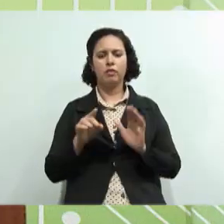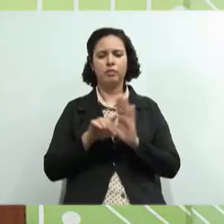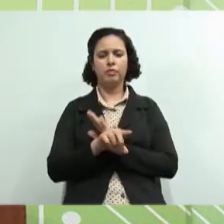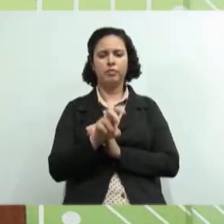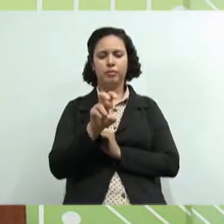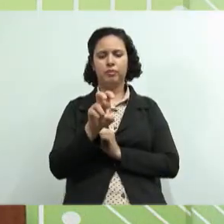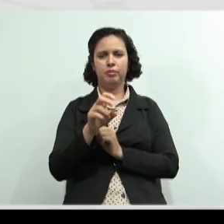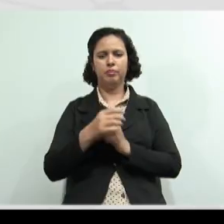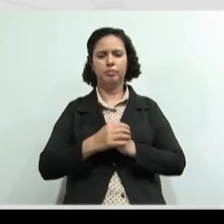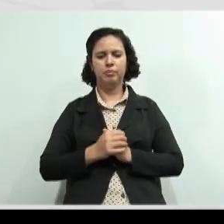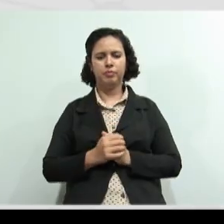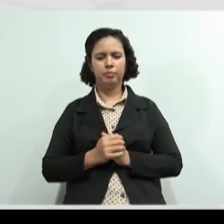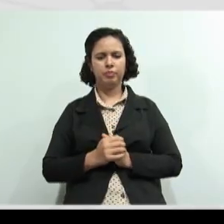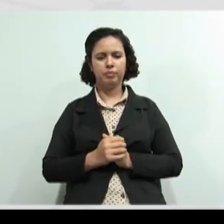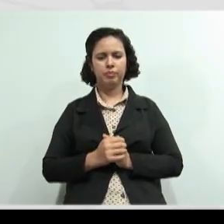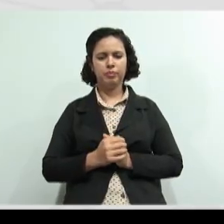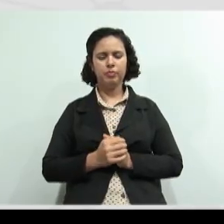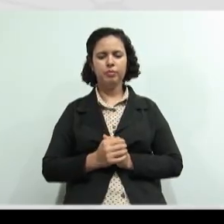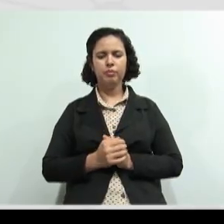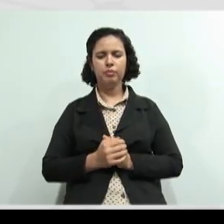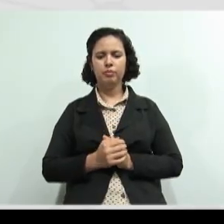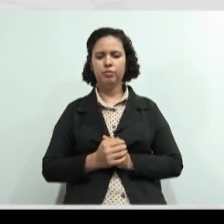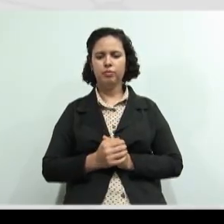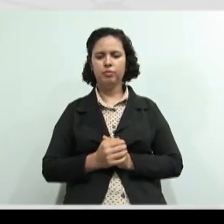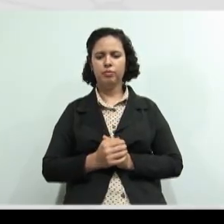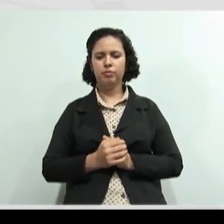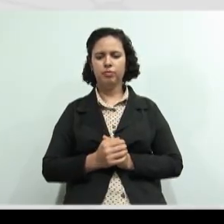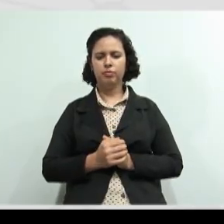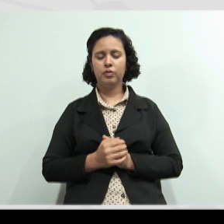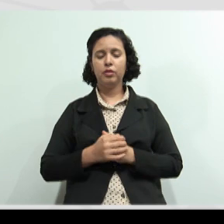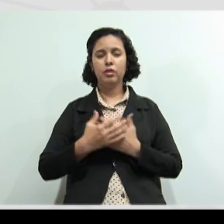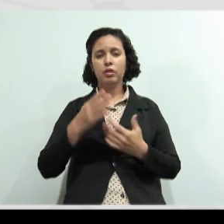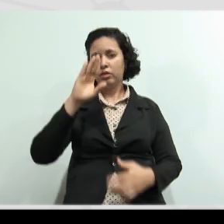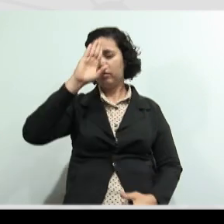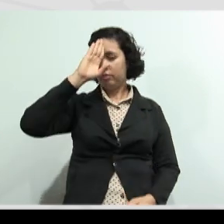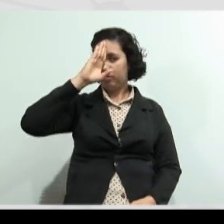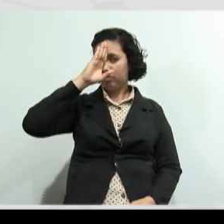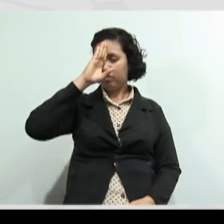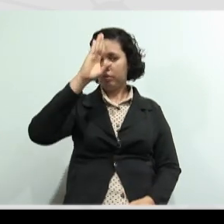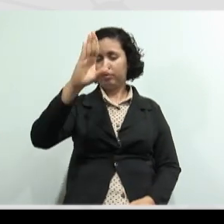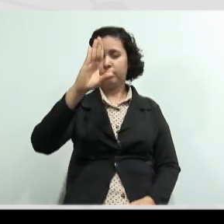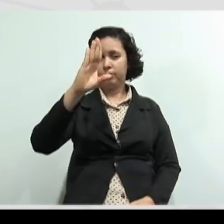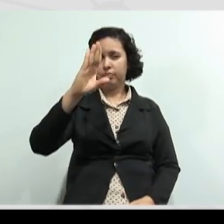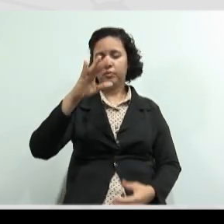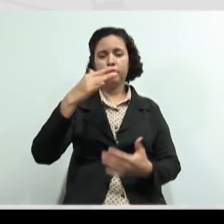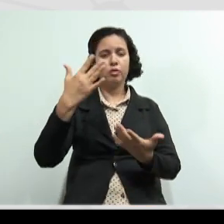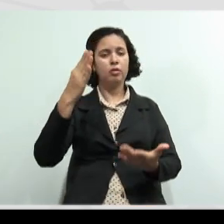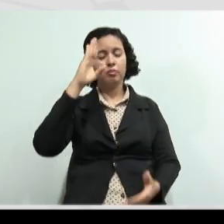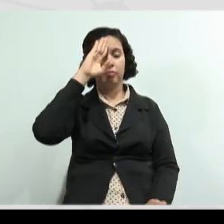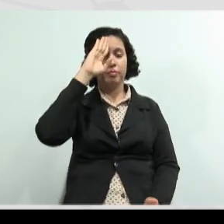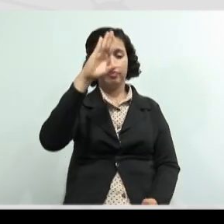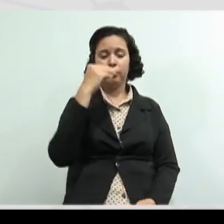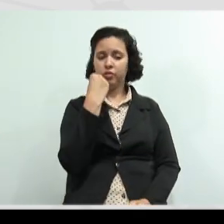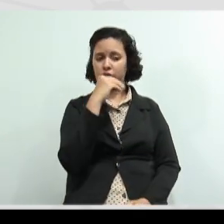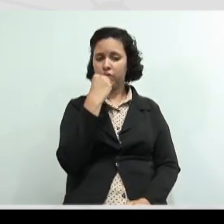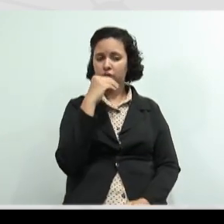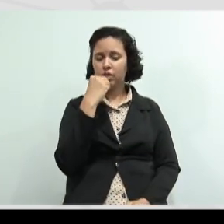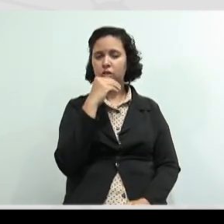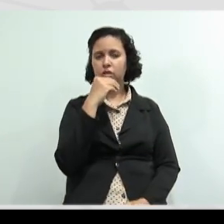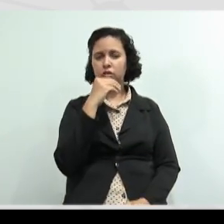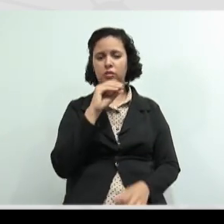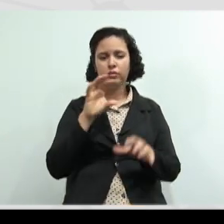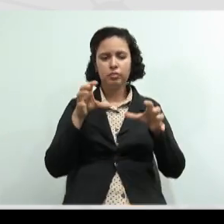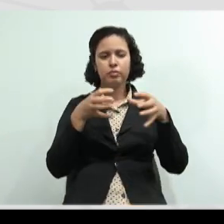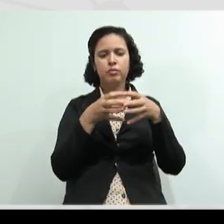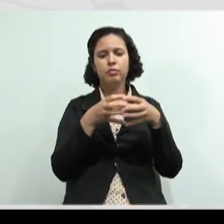5? Vamos. Pergunta número 5 é assim: quais as principais vantagens das organizações de agricultores em cooperativas do